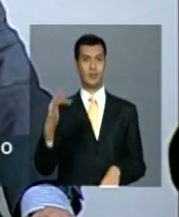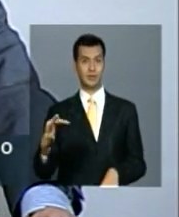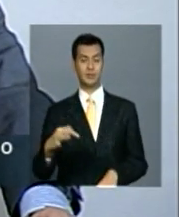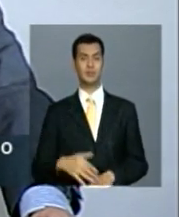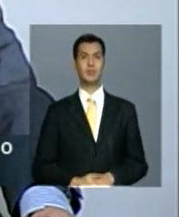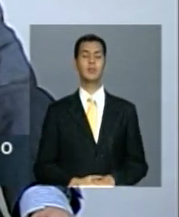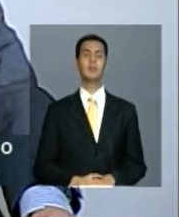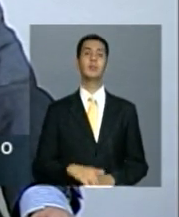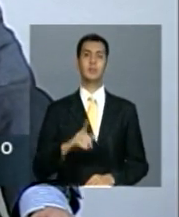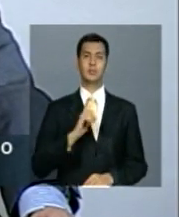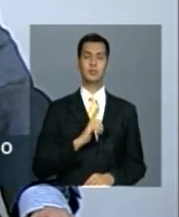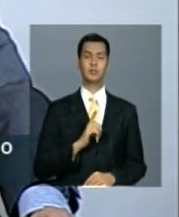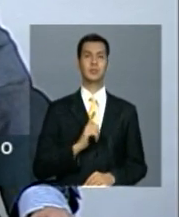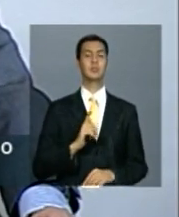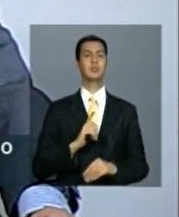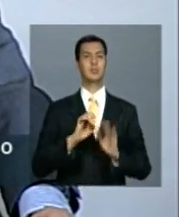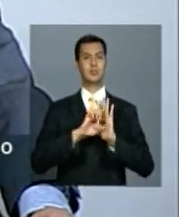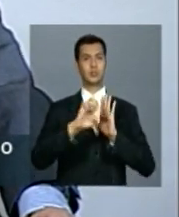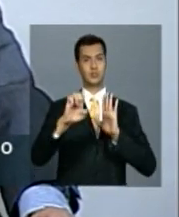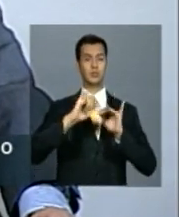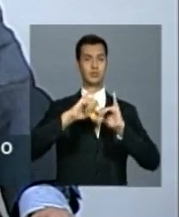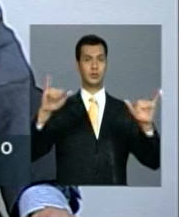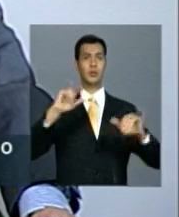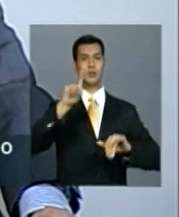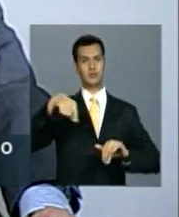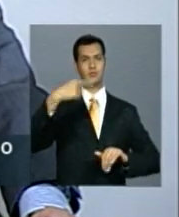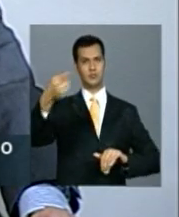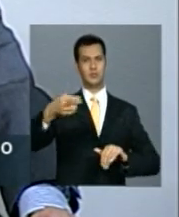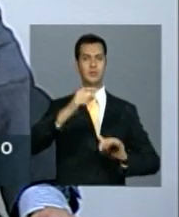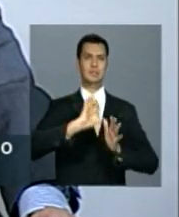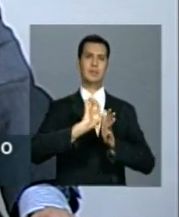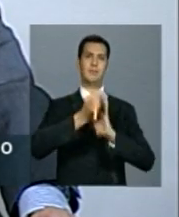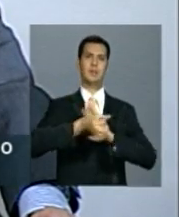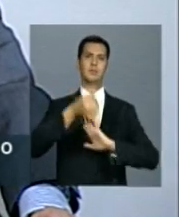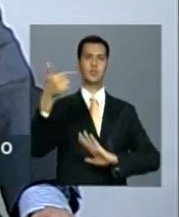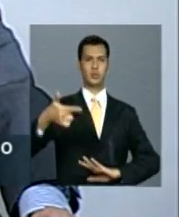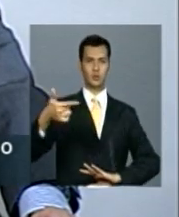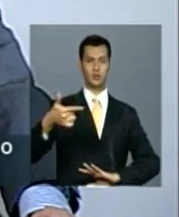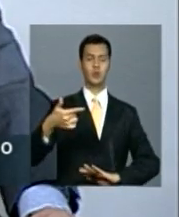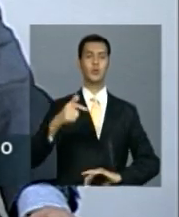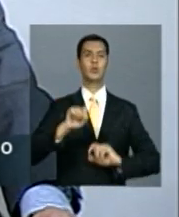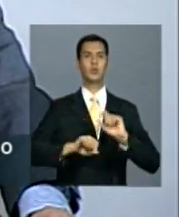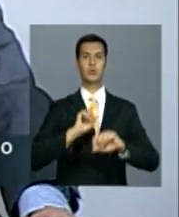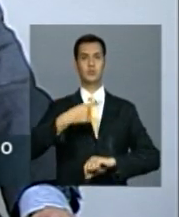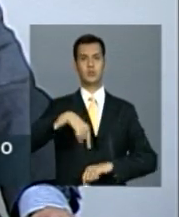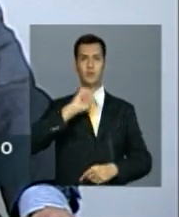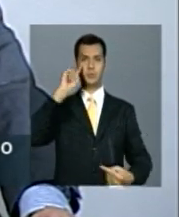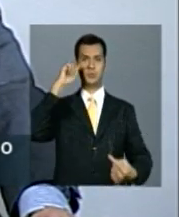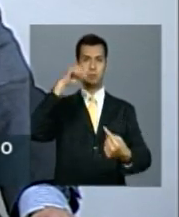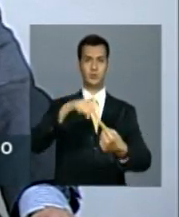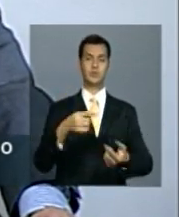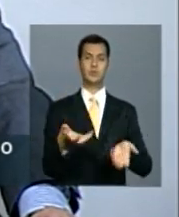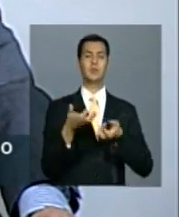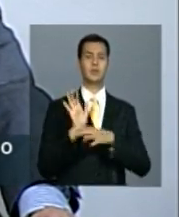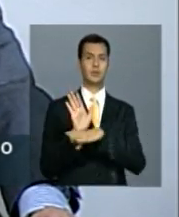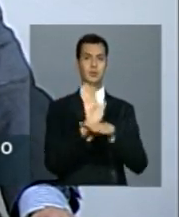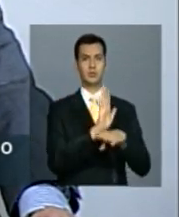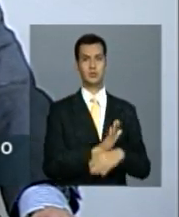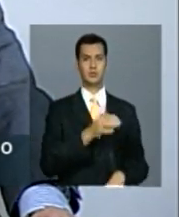lançamento da chamada pública vai ser no segundo semestre né onde nós temos uma meta para atender